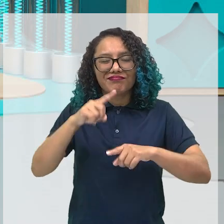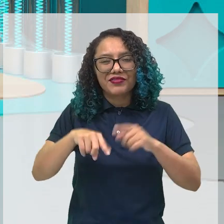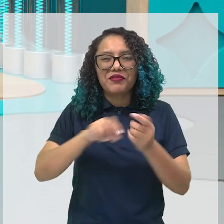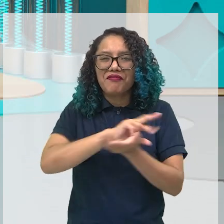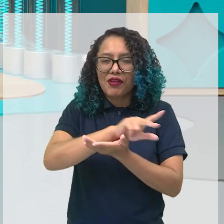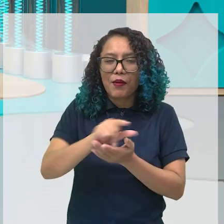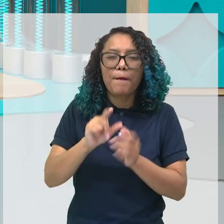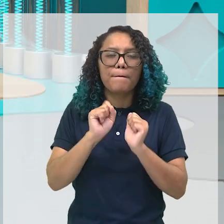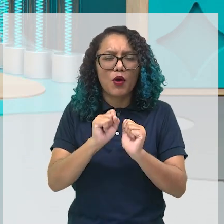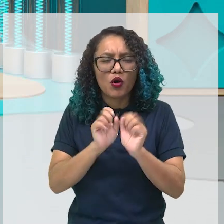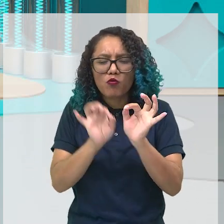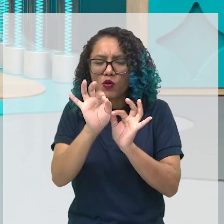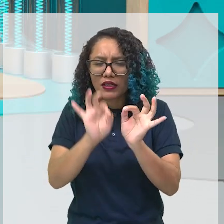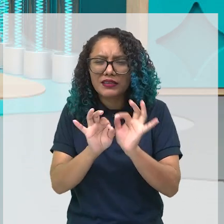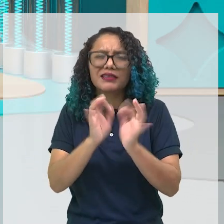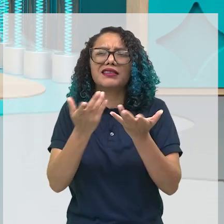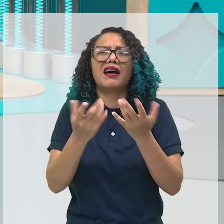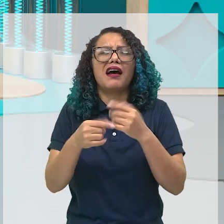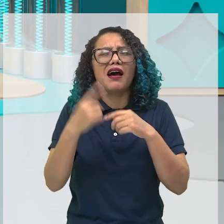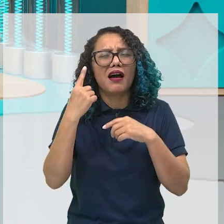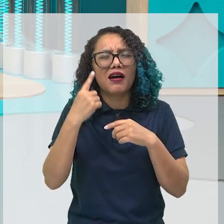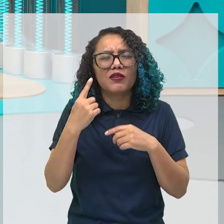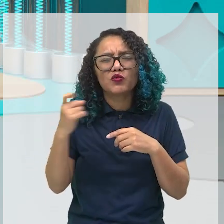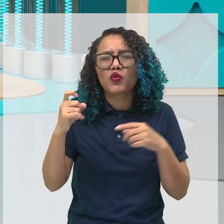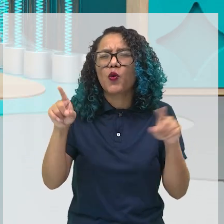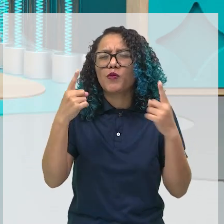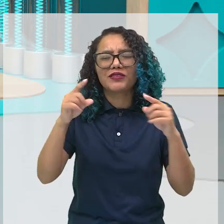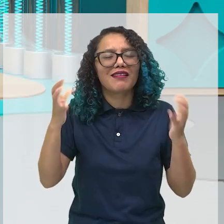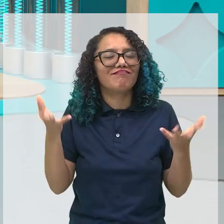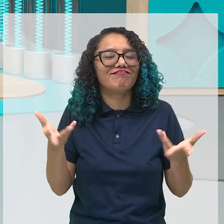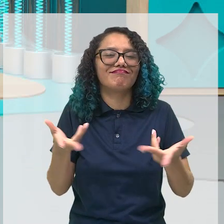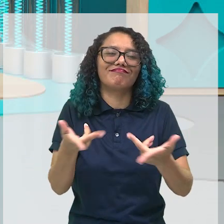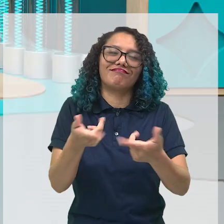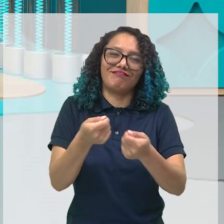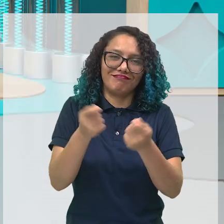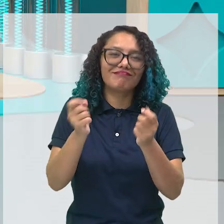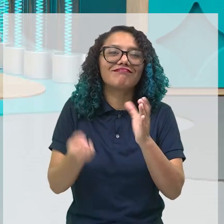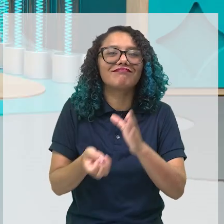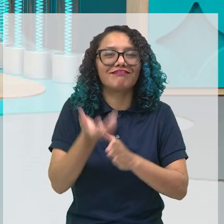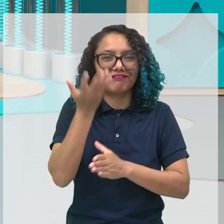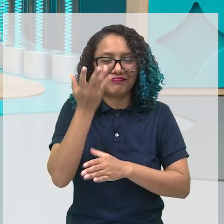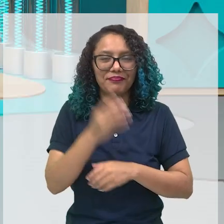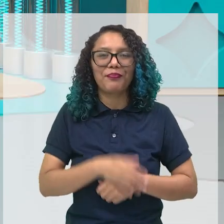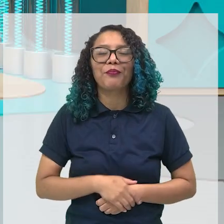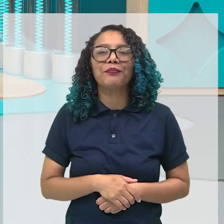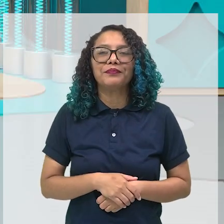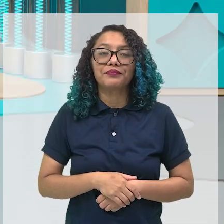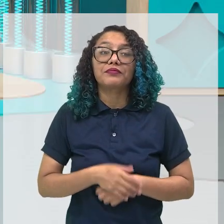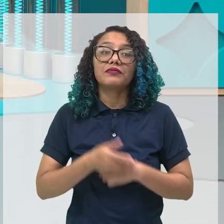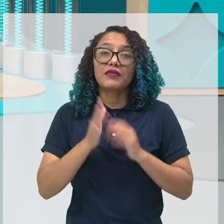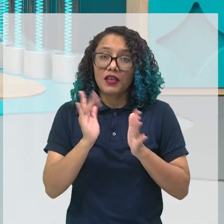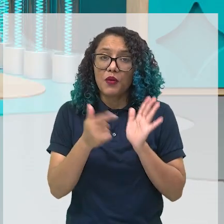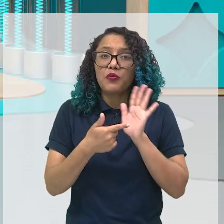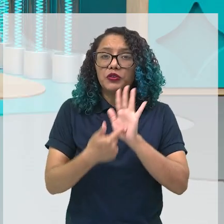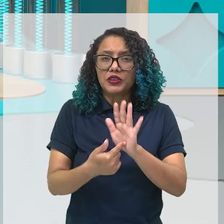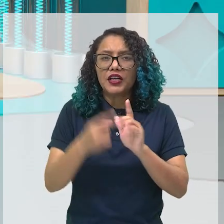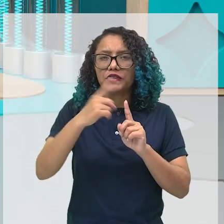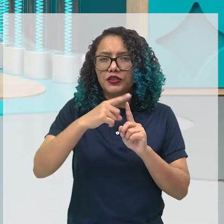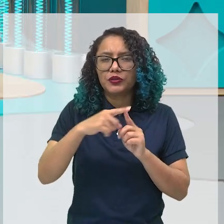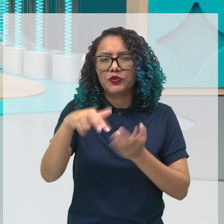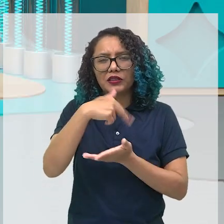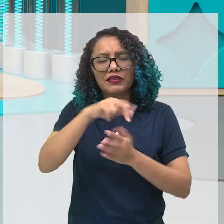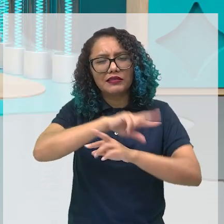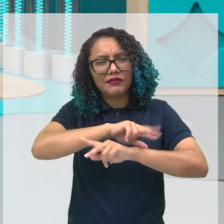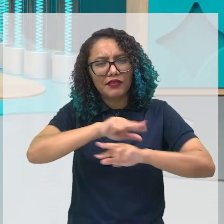e vai fazer um som maravilhoso. Bom, eu sei que a fala, né, eu trouxe aqui já diversos estilos de